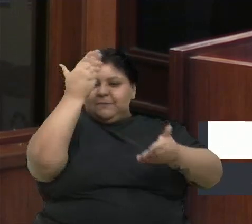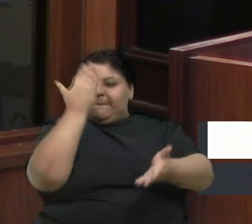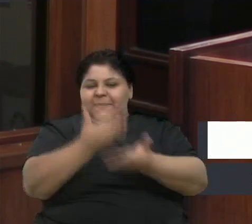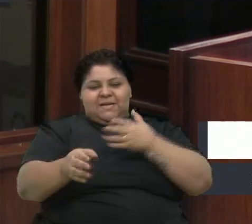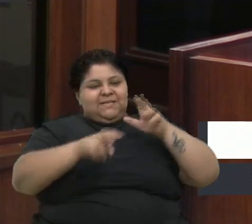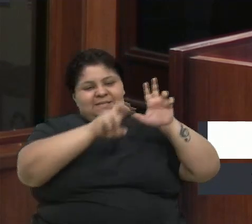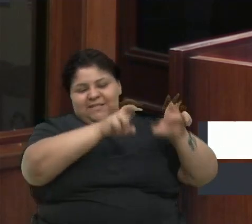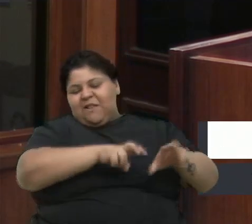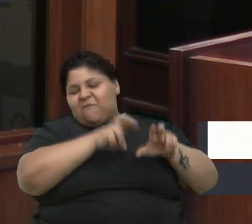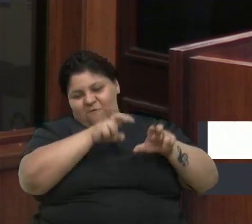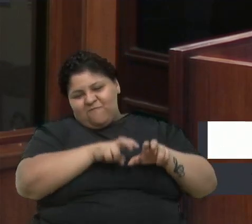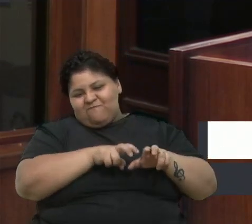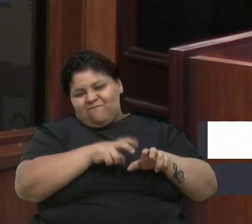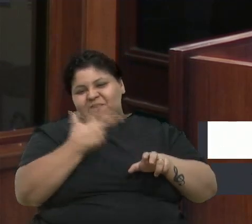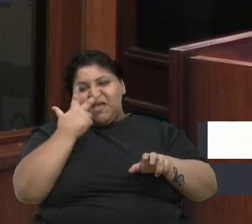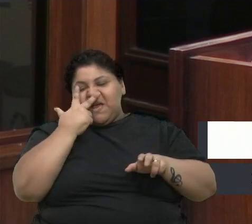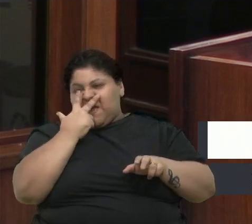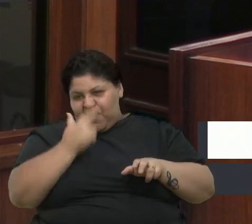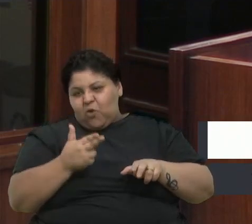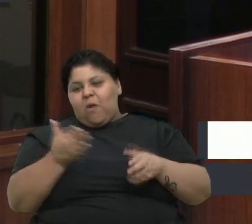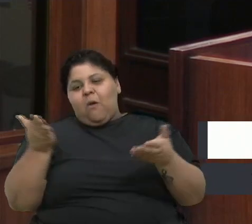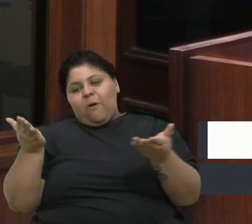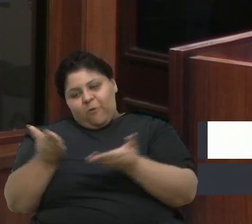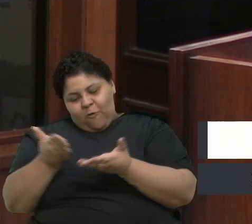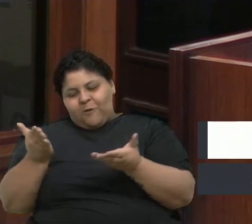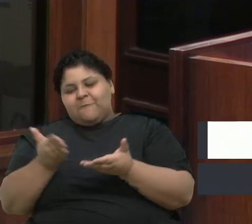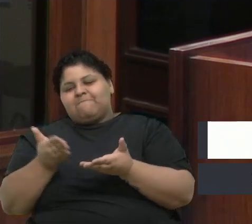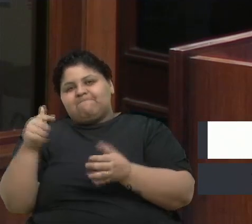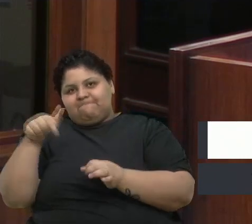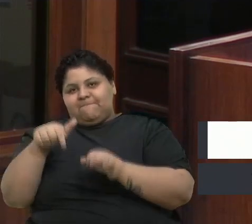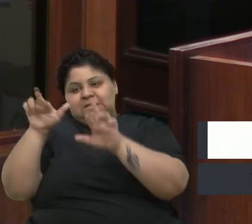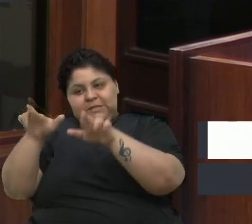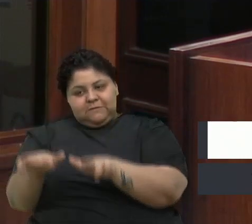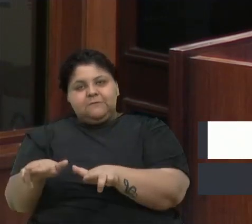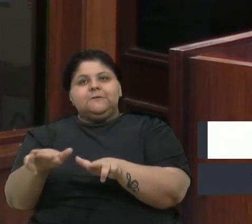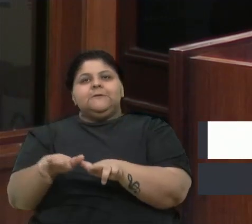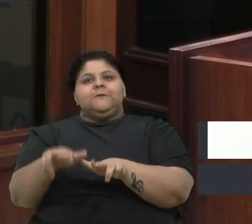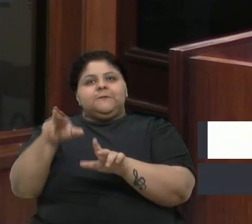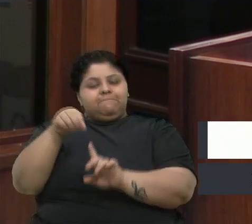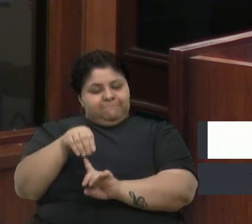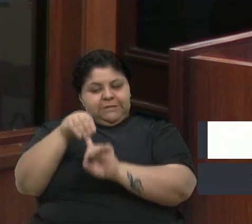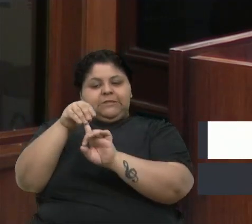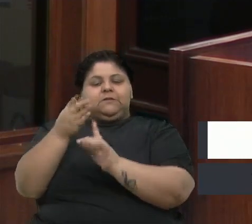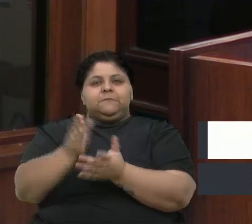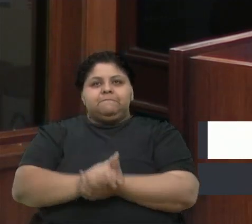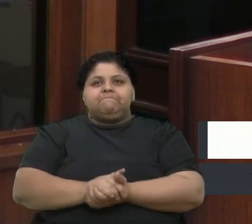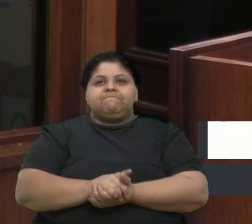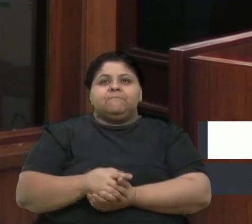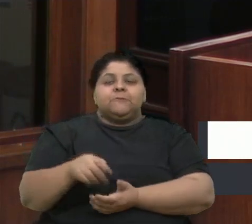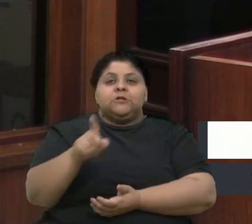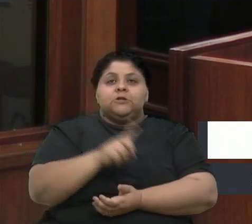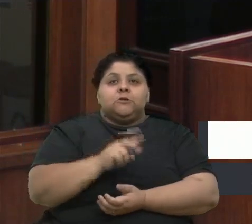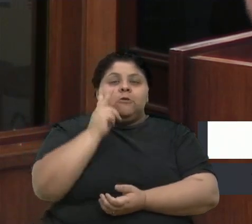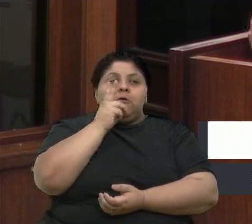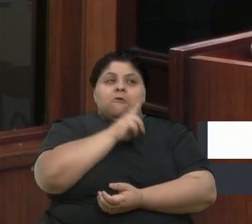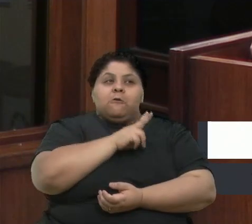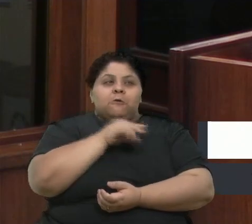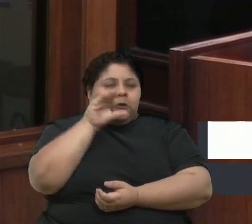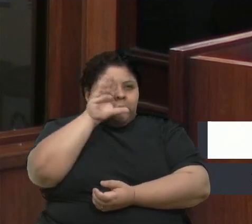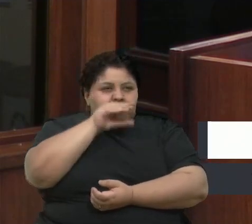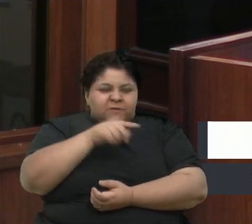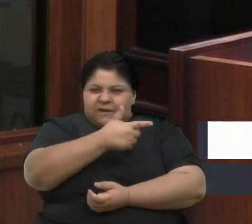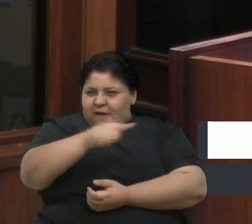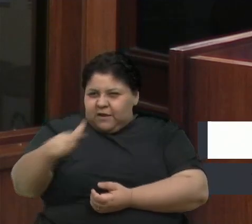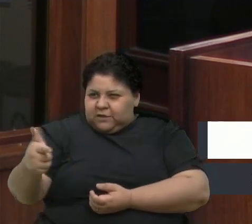estão tendo neste momento aqui na nossa região, principalmente. Se nós formos ver as outras regiões do